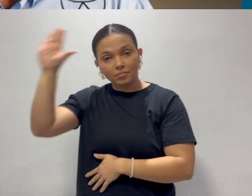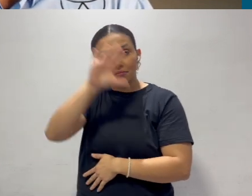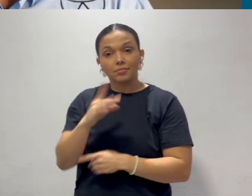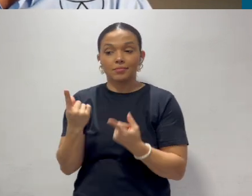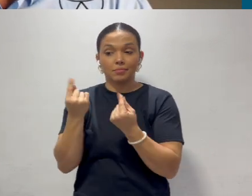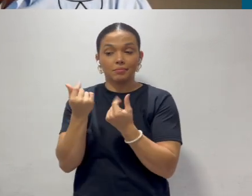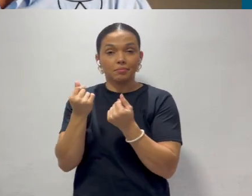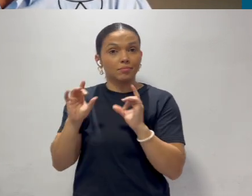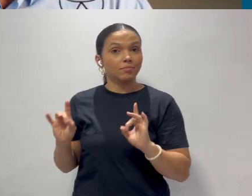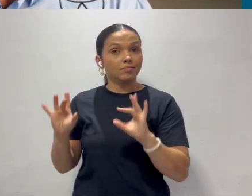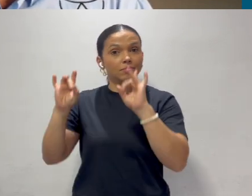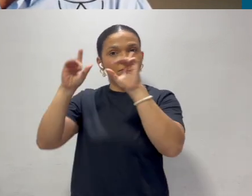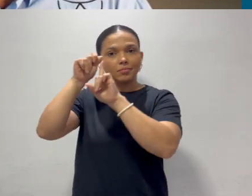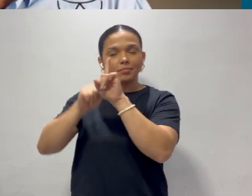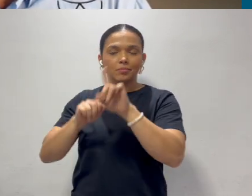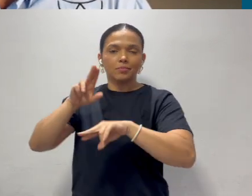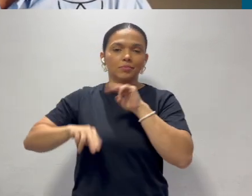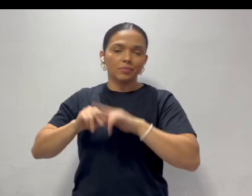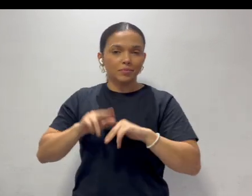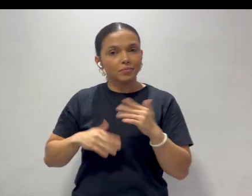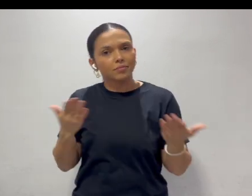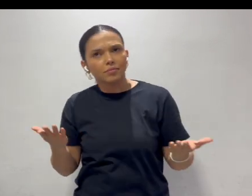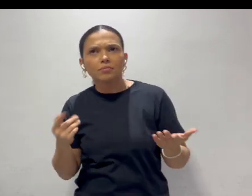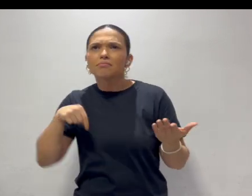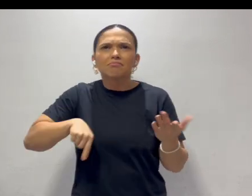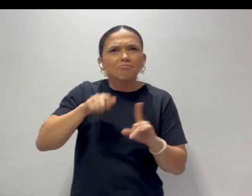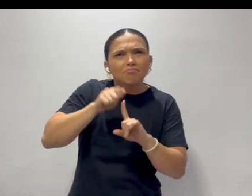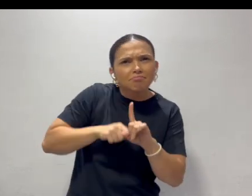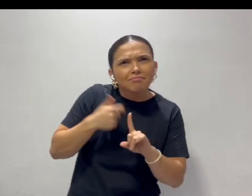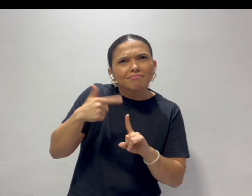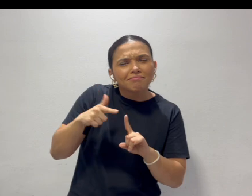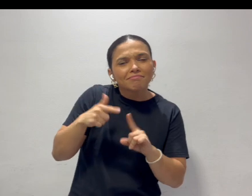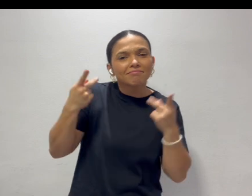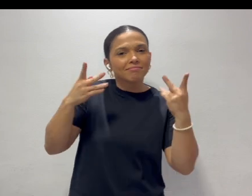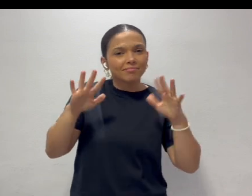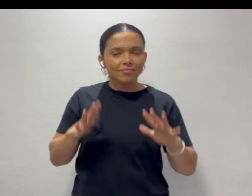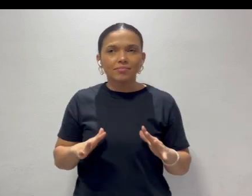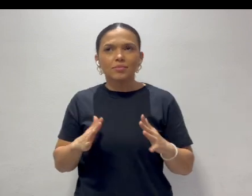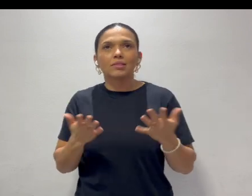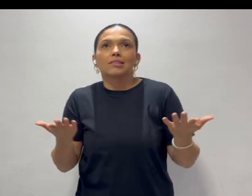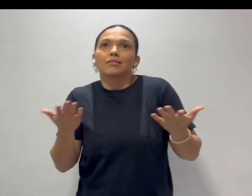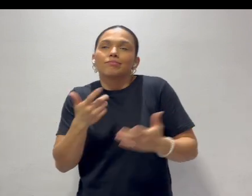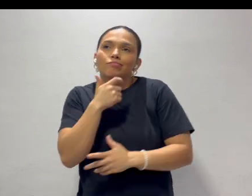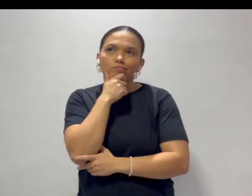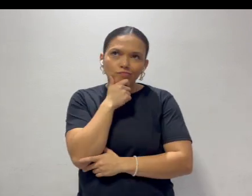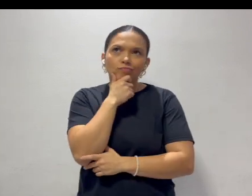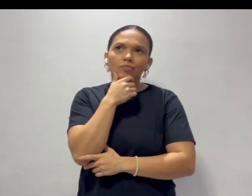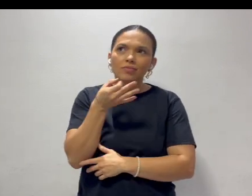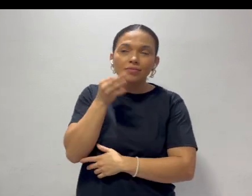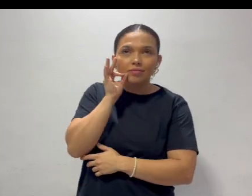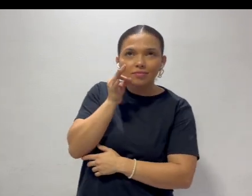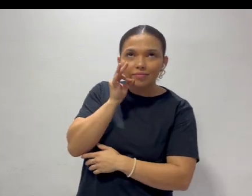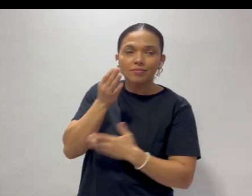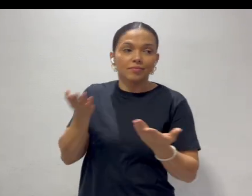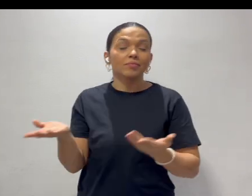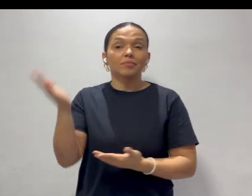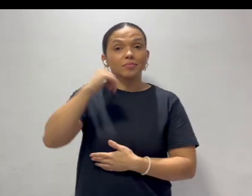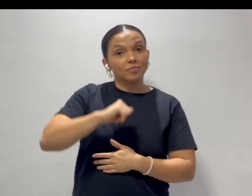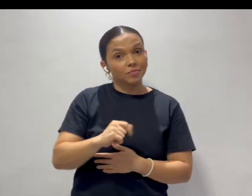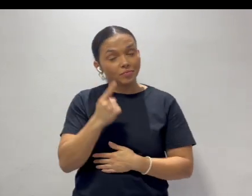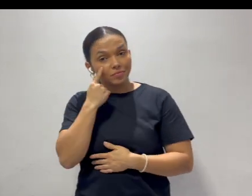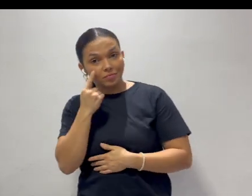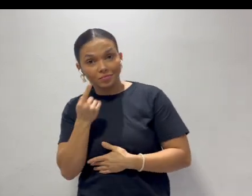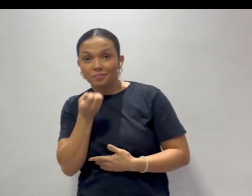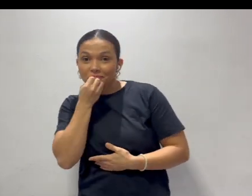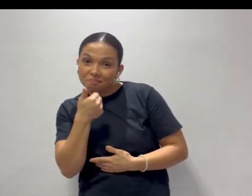com preços especiais para o mês de junho. E aí, esse mês não vai ter promoção? Poxa, mas nem um cafezinho não pode?